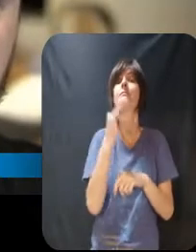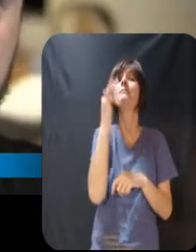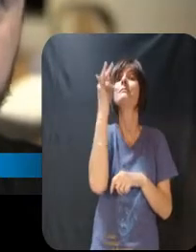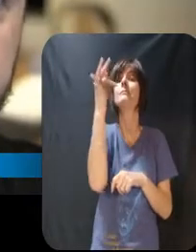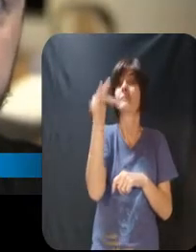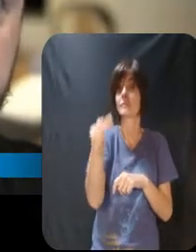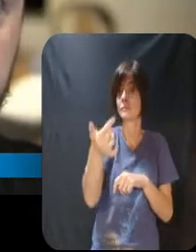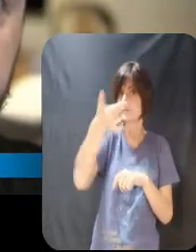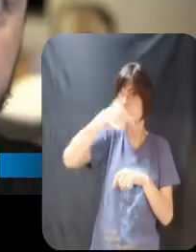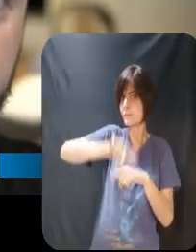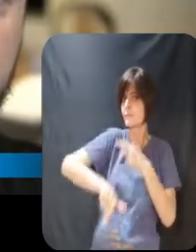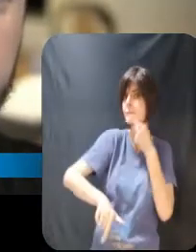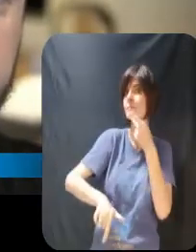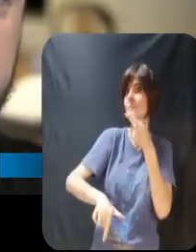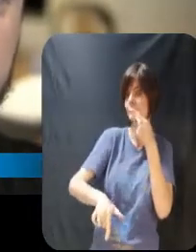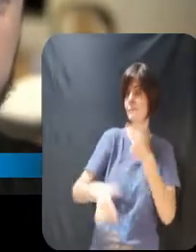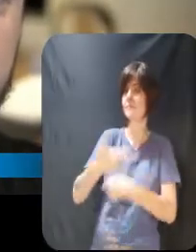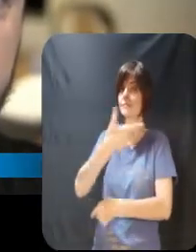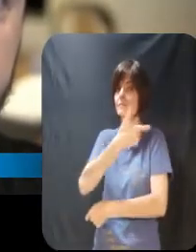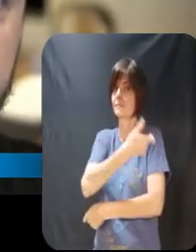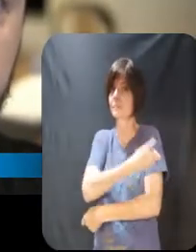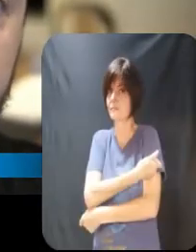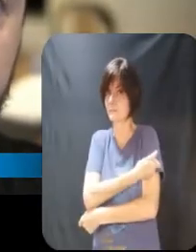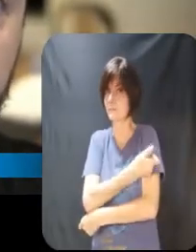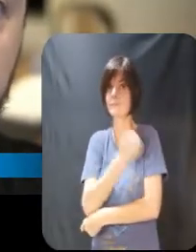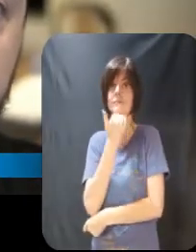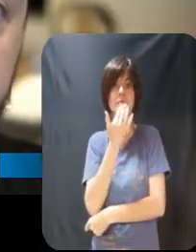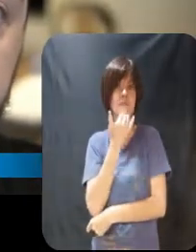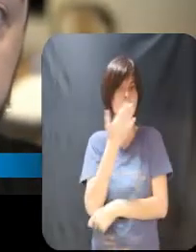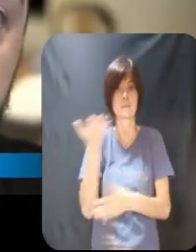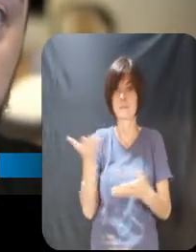tratar o coronavírus tão cedo e a gente não tem remédios para